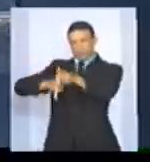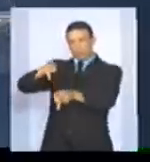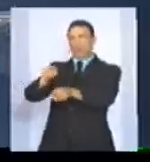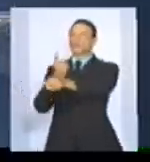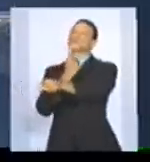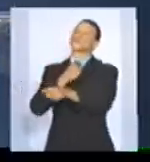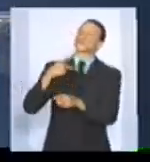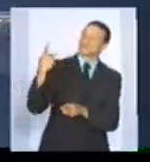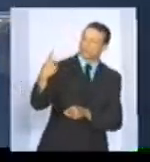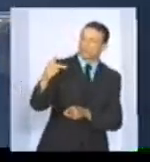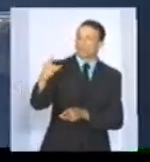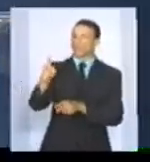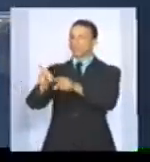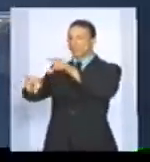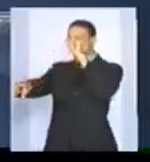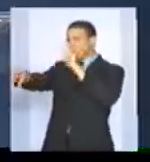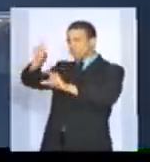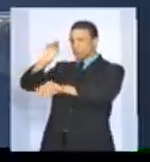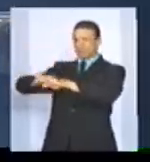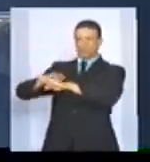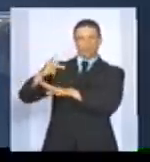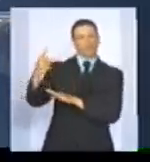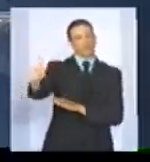têm capacidade de oferecer.